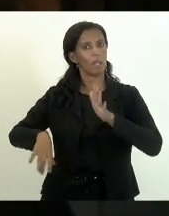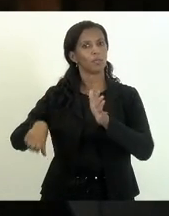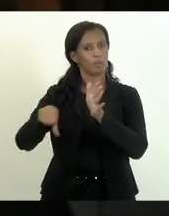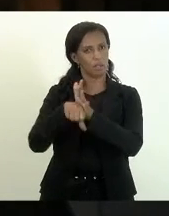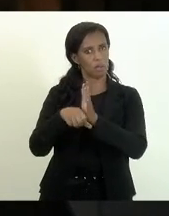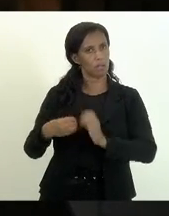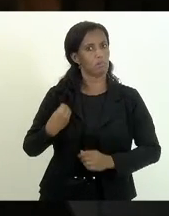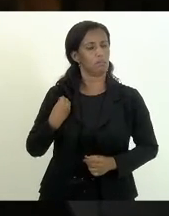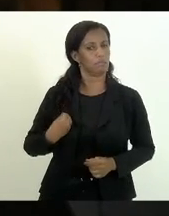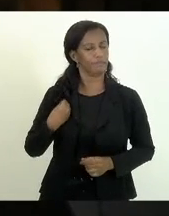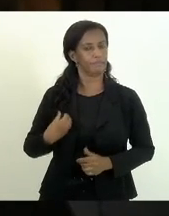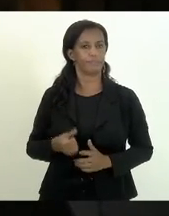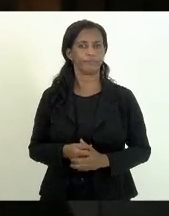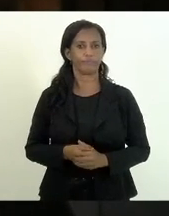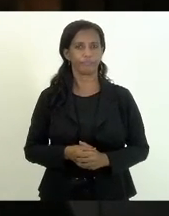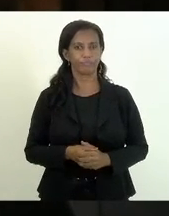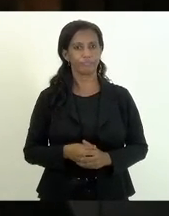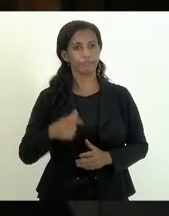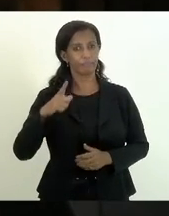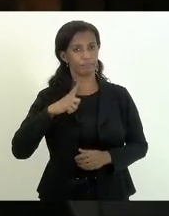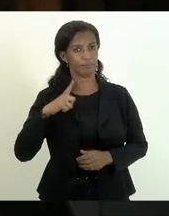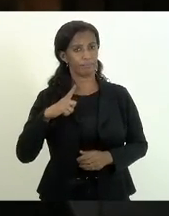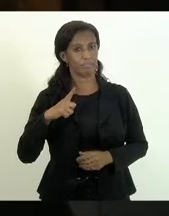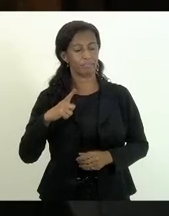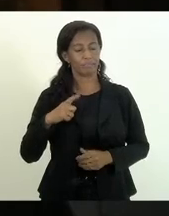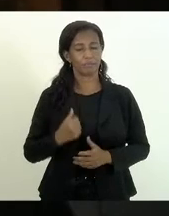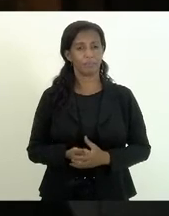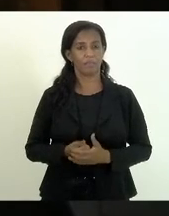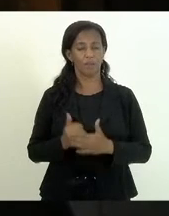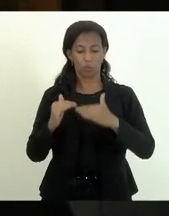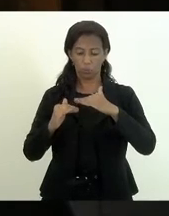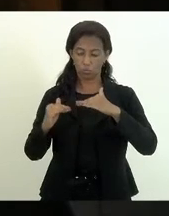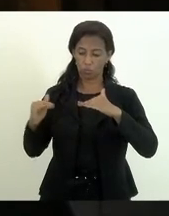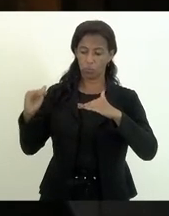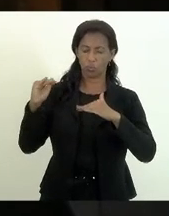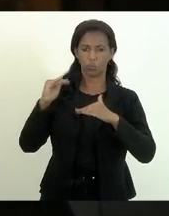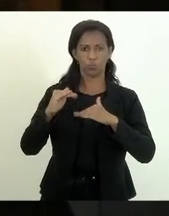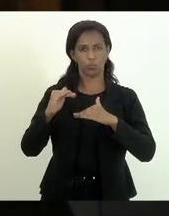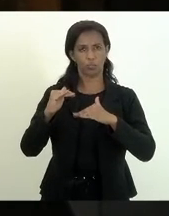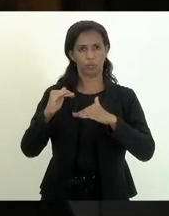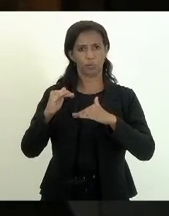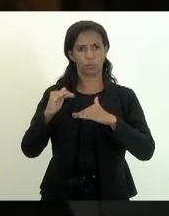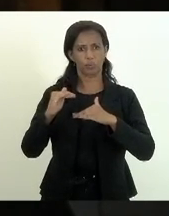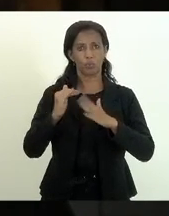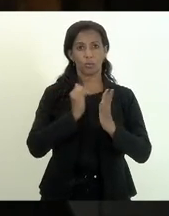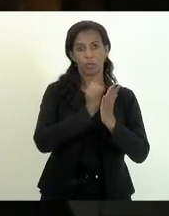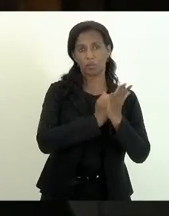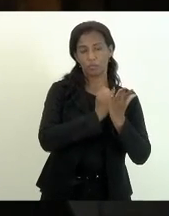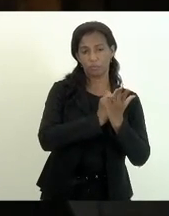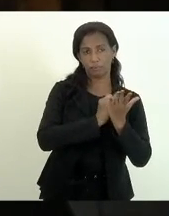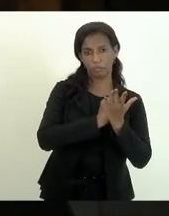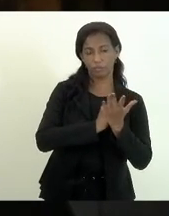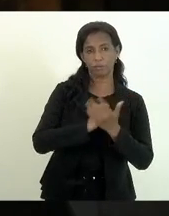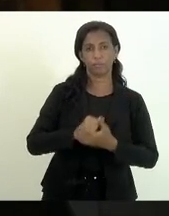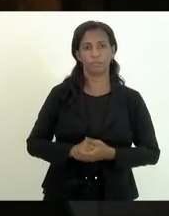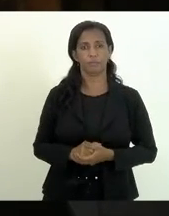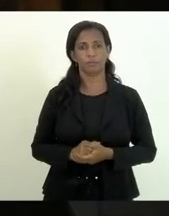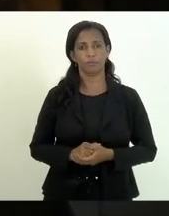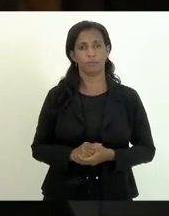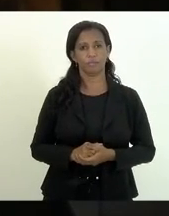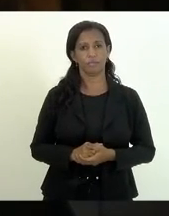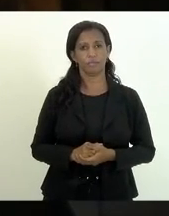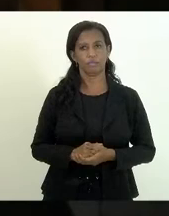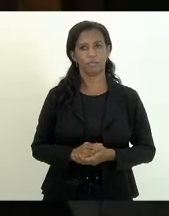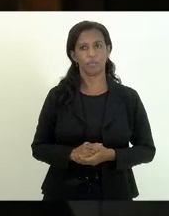vivemos tem tido um comportamento superior do que as receitas advindas